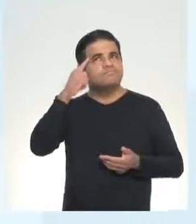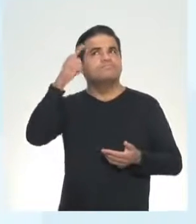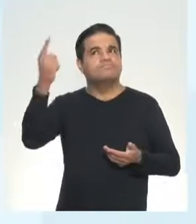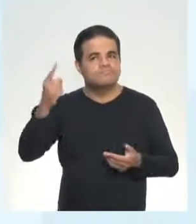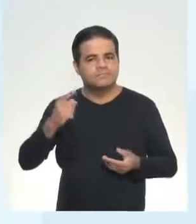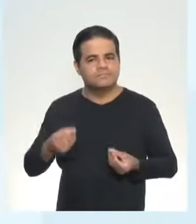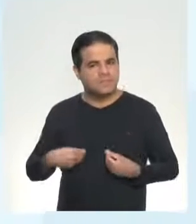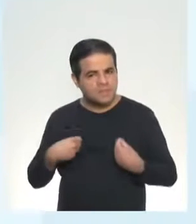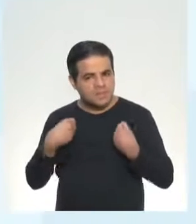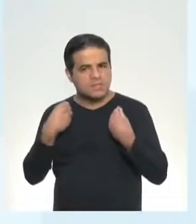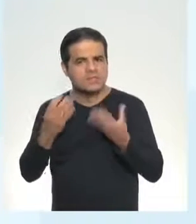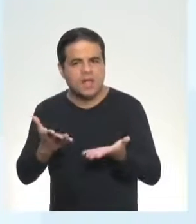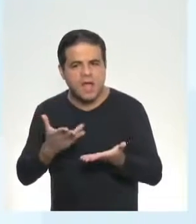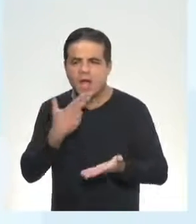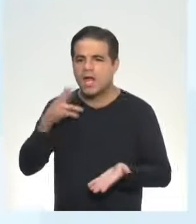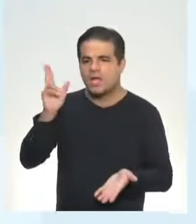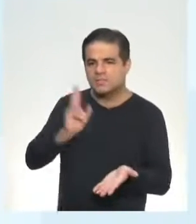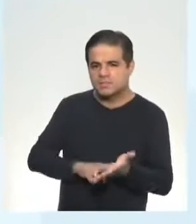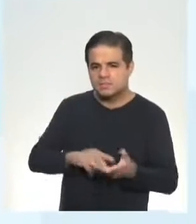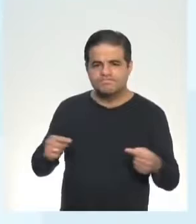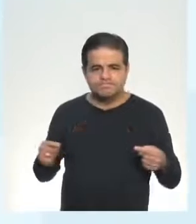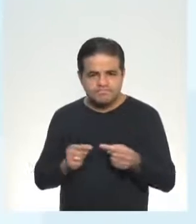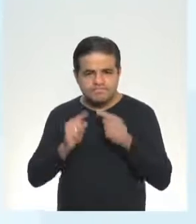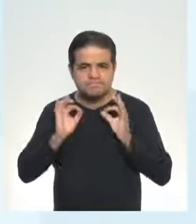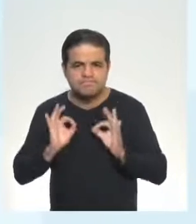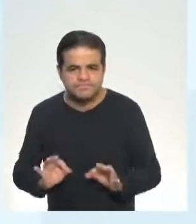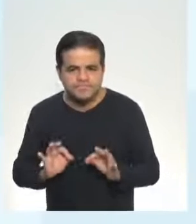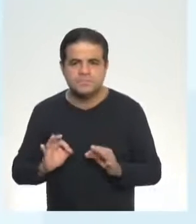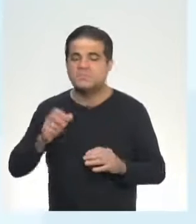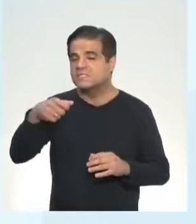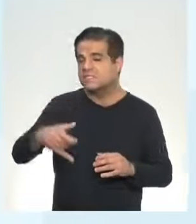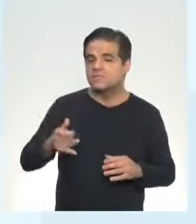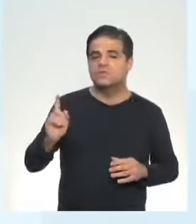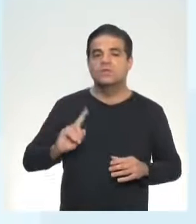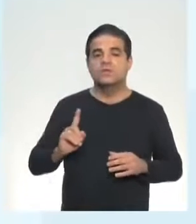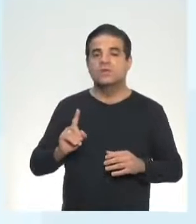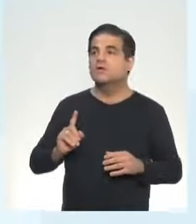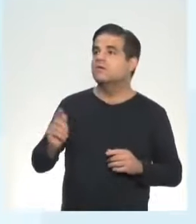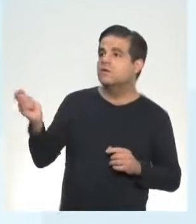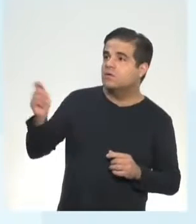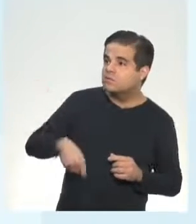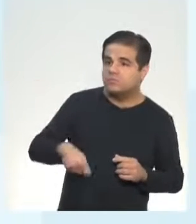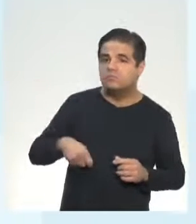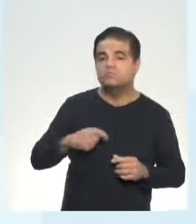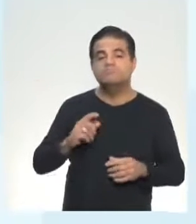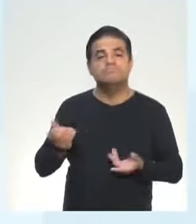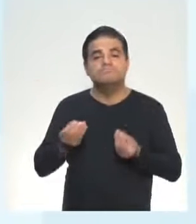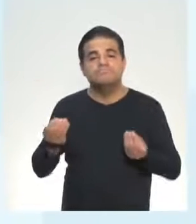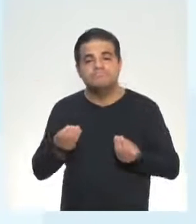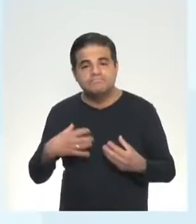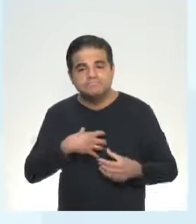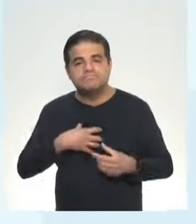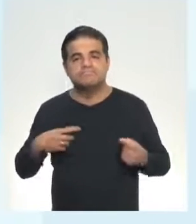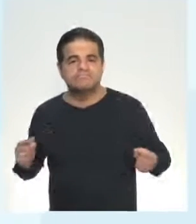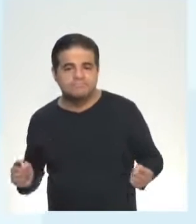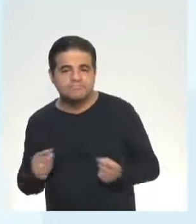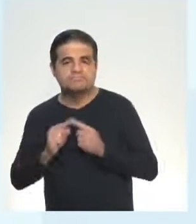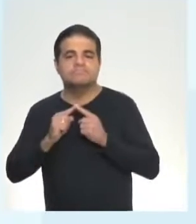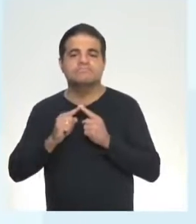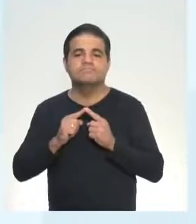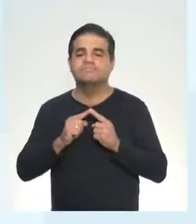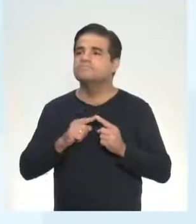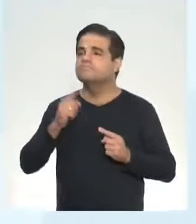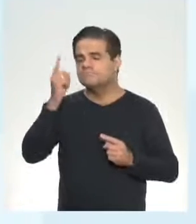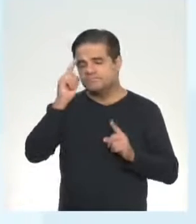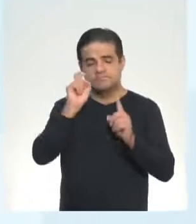dá aí nessa carta? Está adequado? Não. Eu posso utilizar... Com que sentido foi utilizado